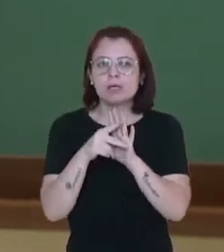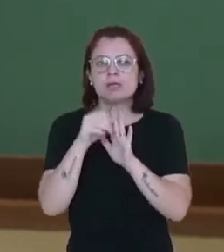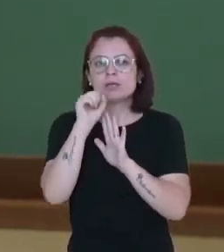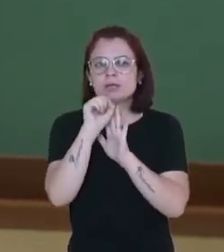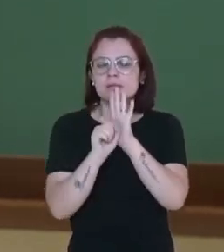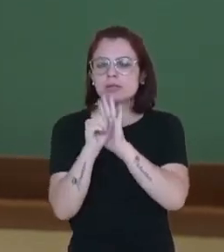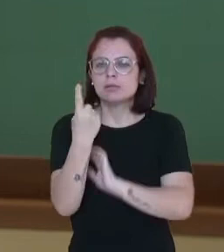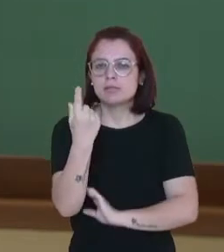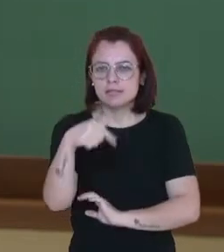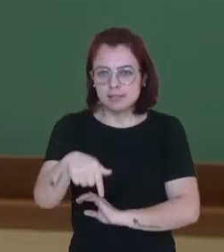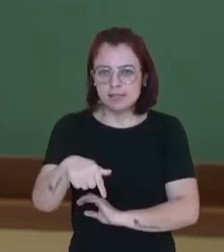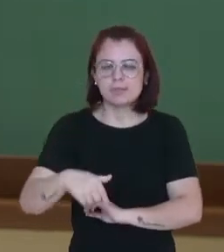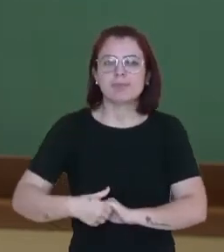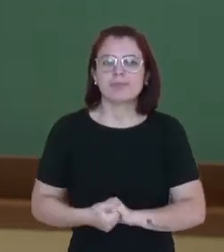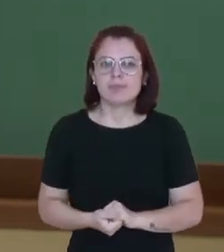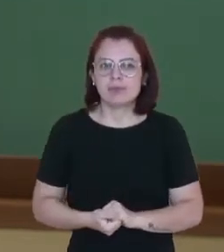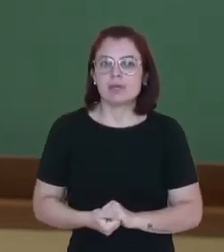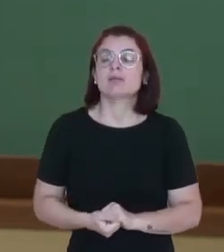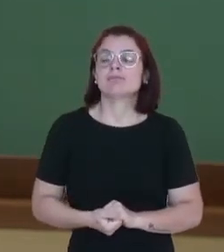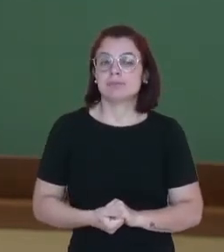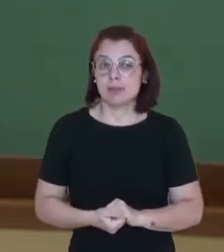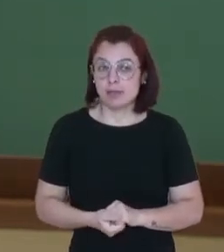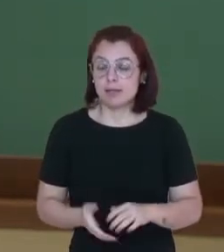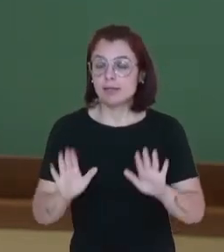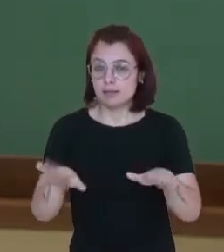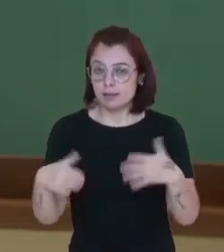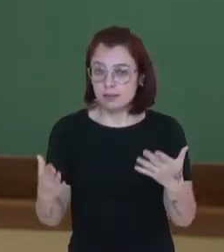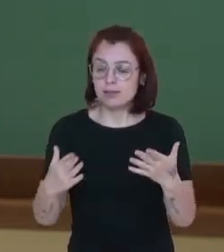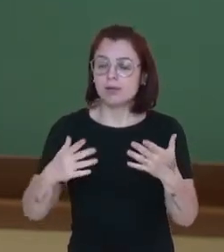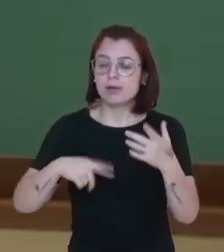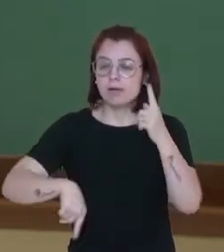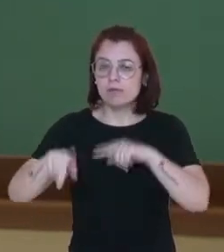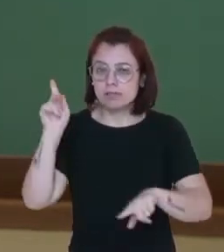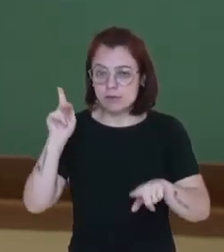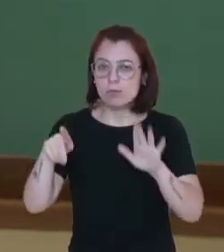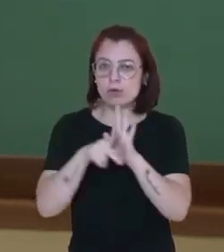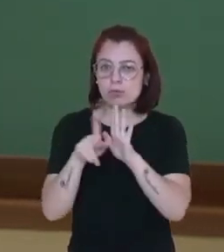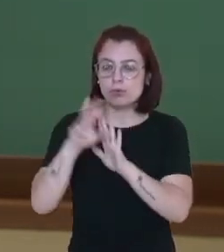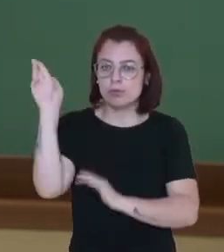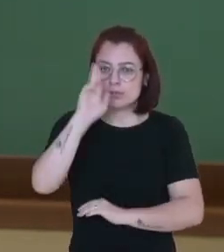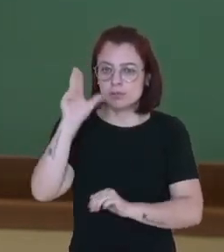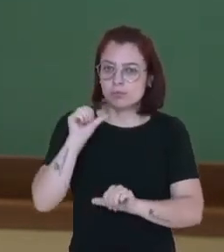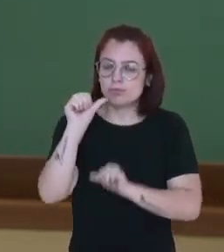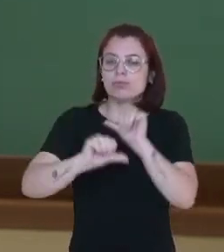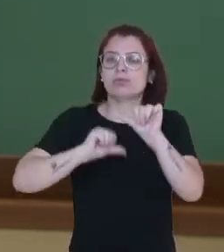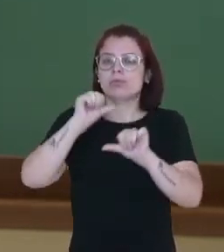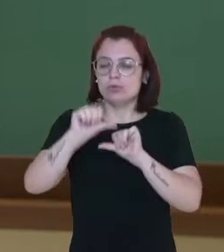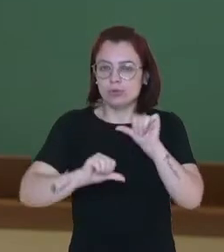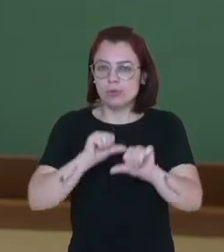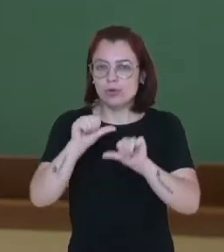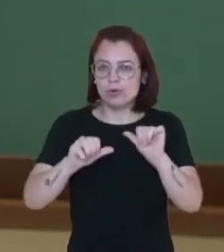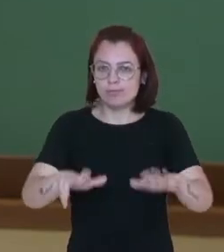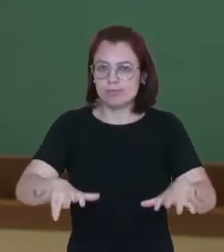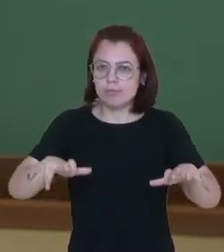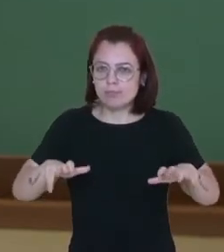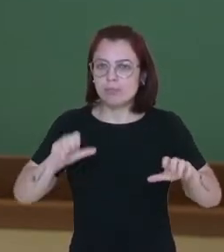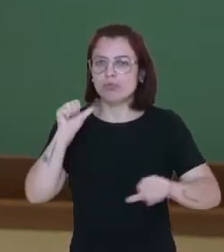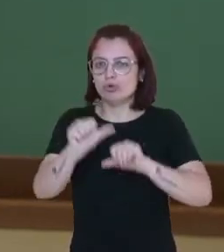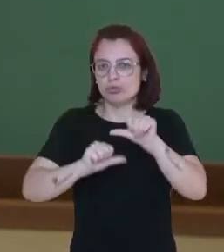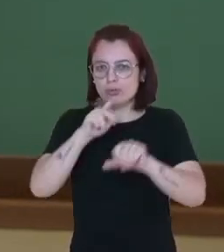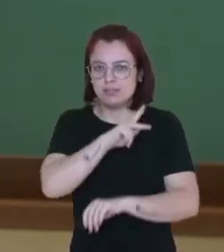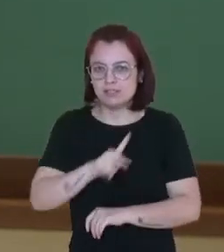na Rússia. Então a Revolução Russa transformou esse país monárquico em país presidencialista, esse